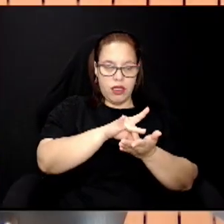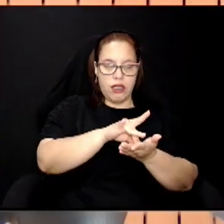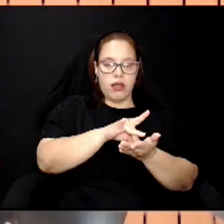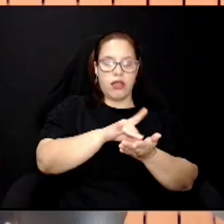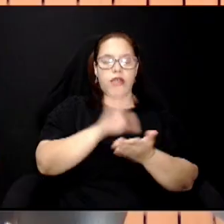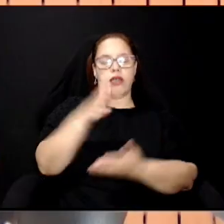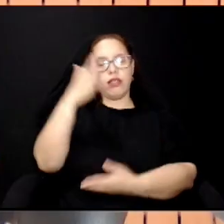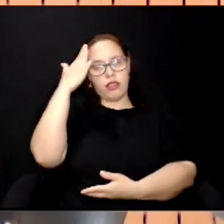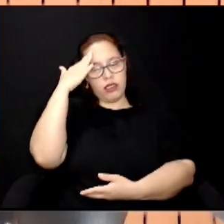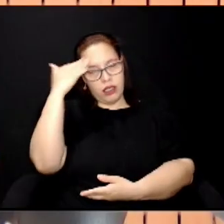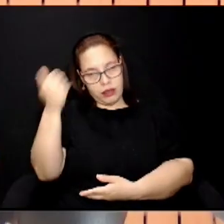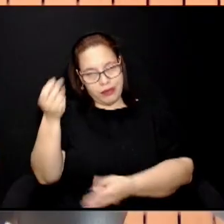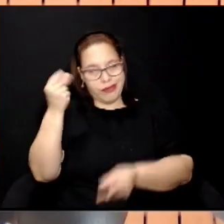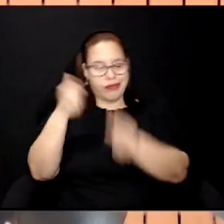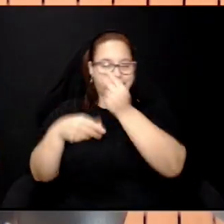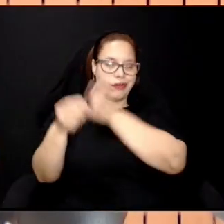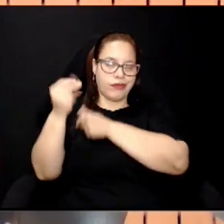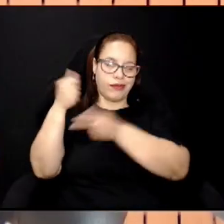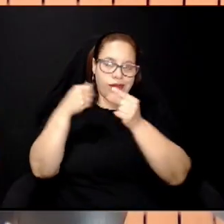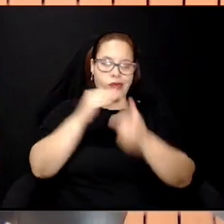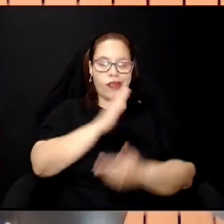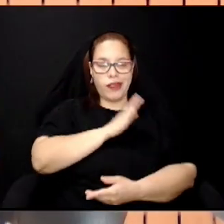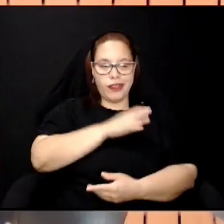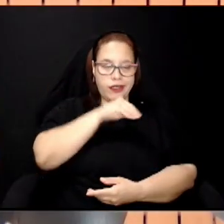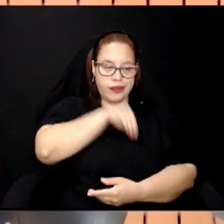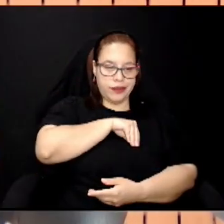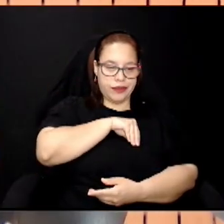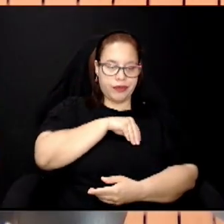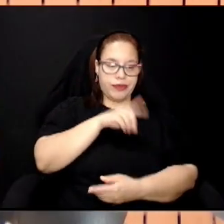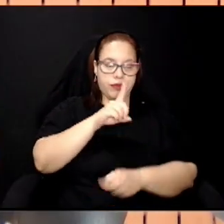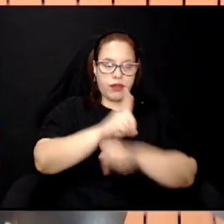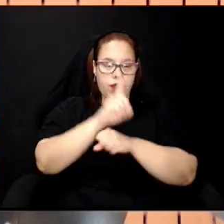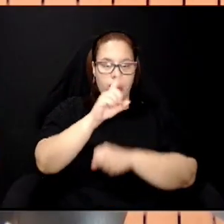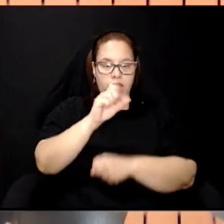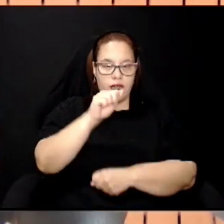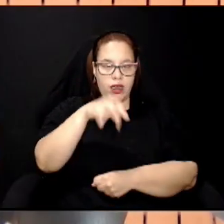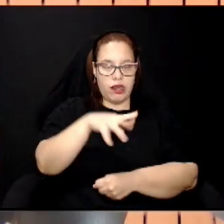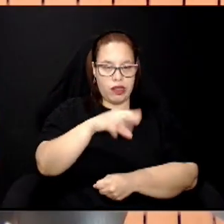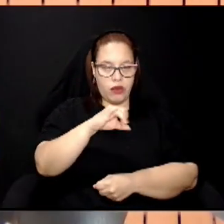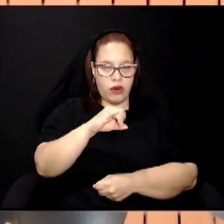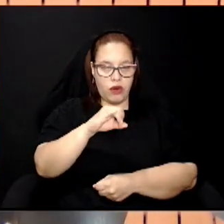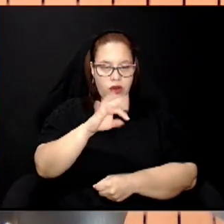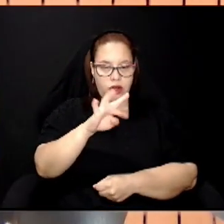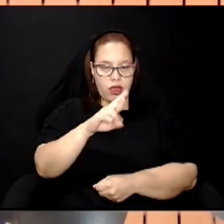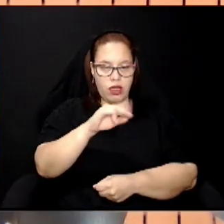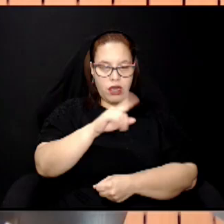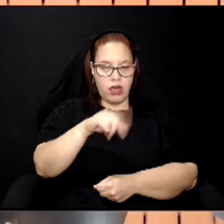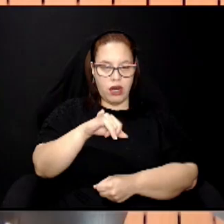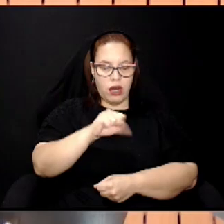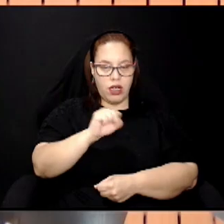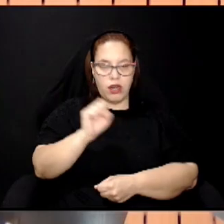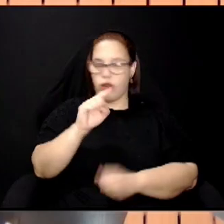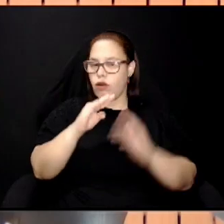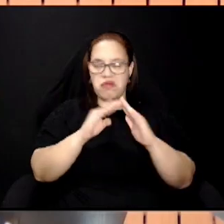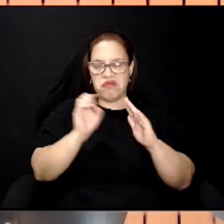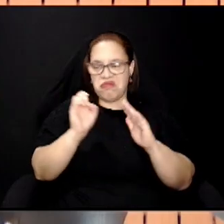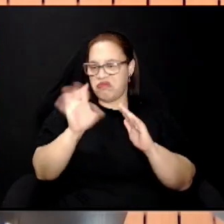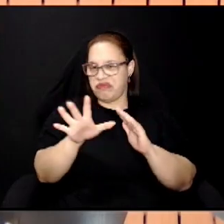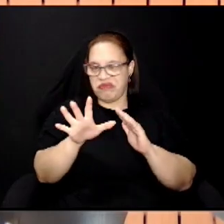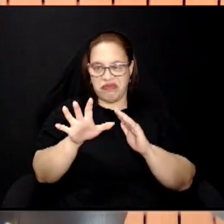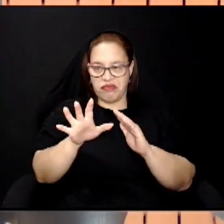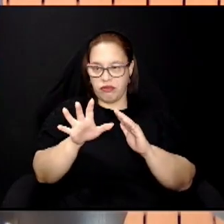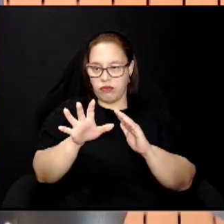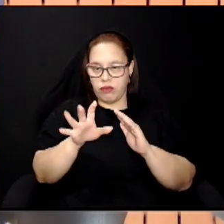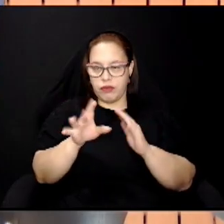sabíamos em nossos corações, que o Dr. Antônio Sterges não é apenas um morador ilustre, mas um